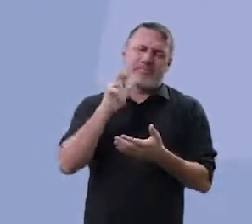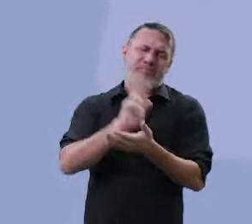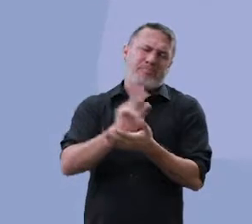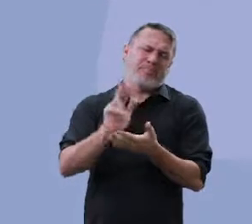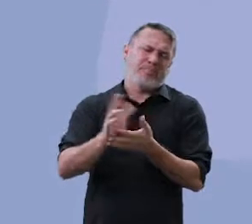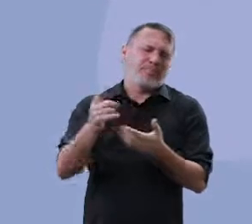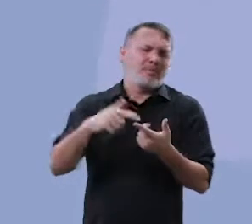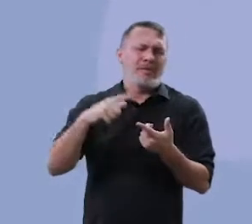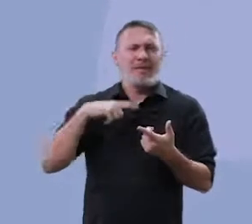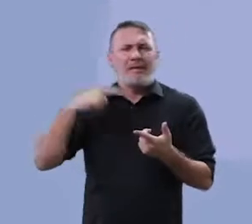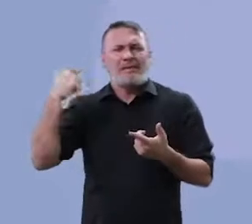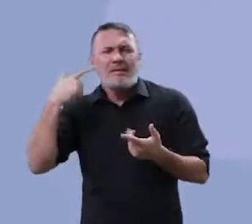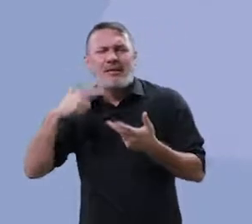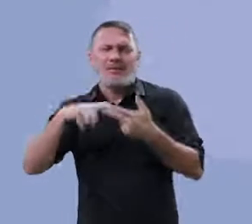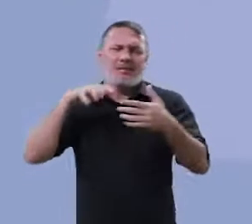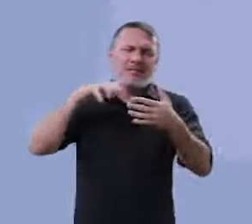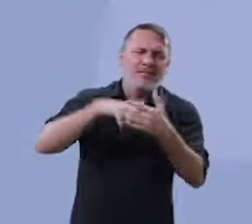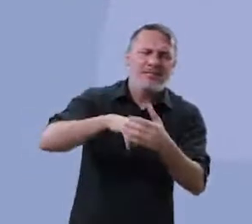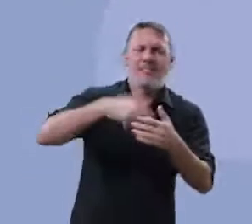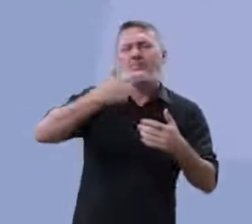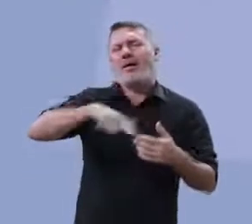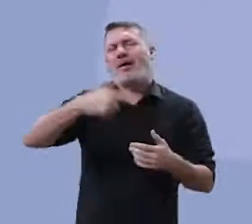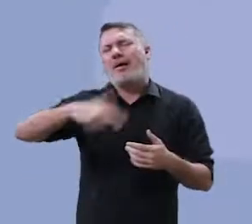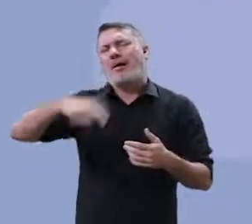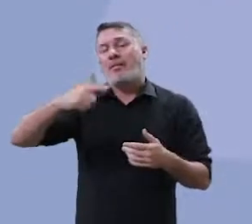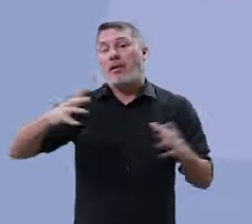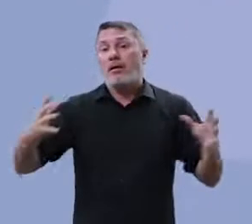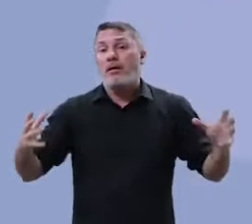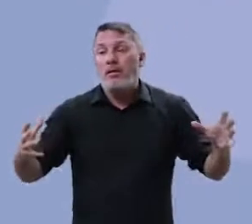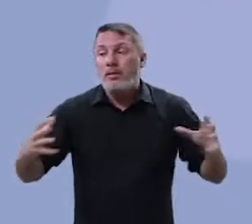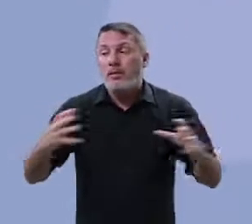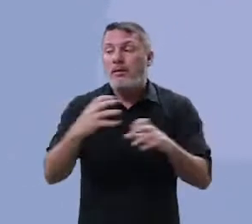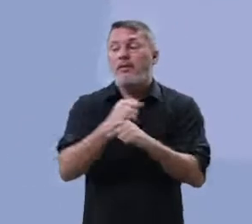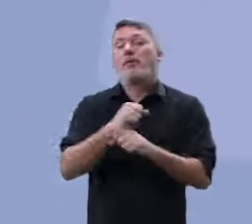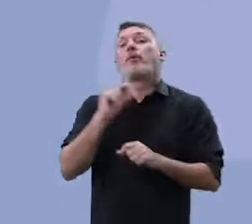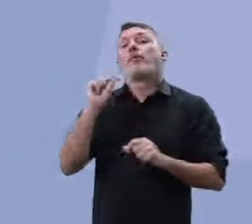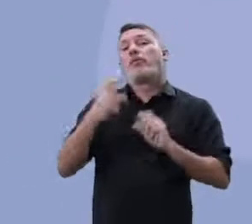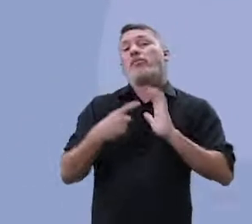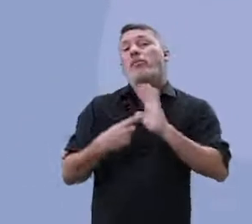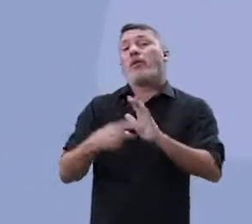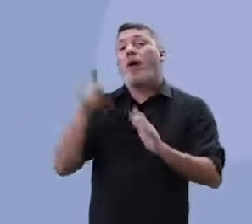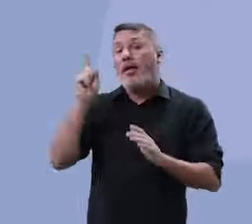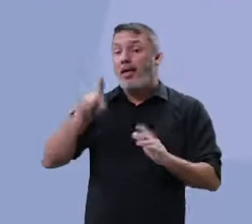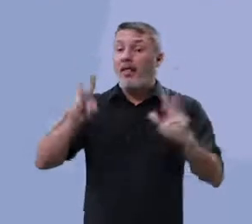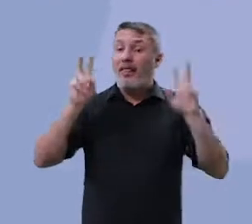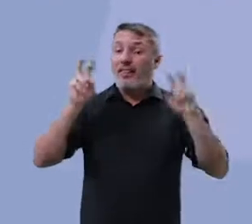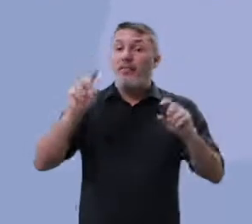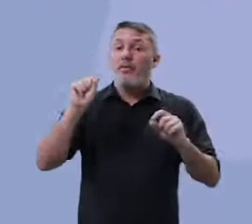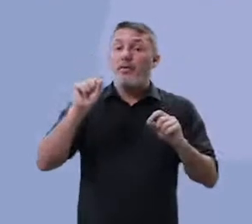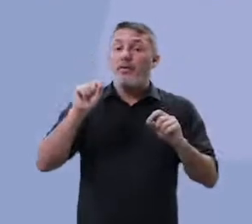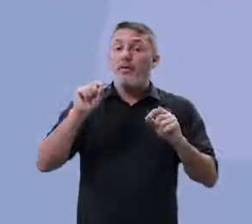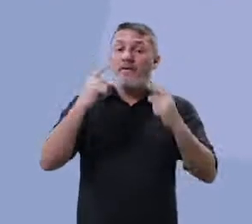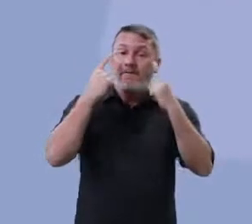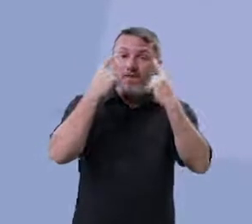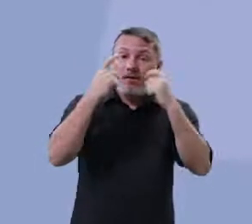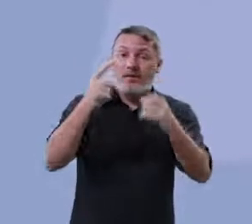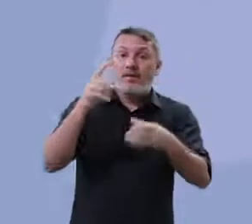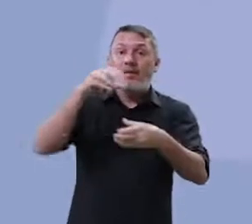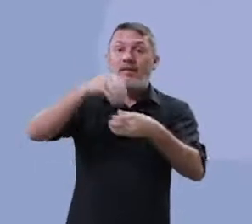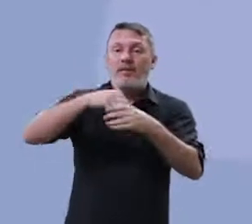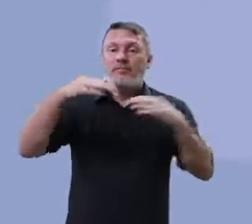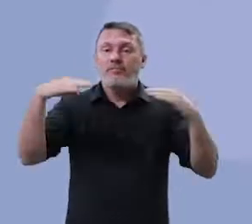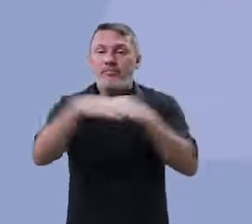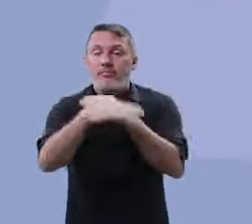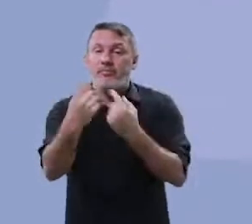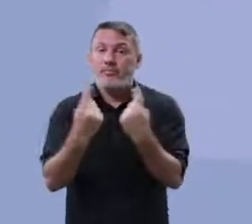carro quebrado, eu tenho uma via, mas tudo isso se resume ali, violência no trânsito